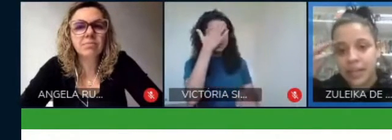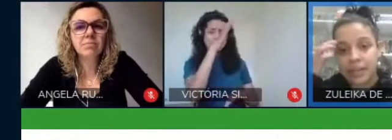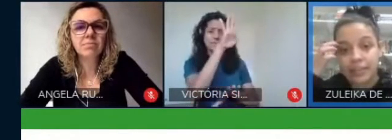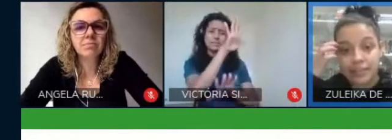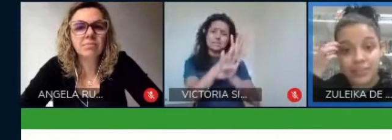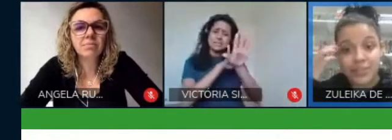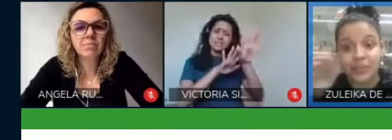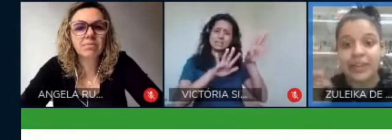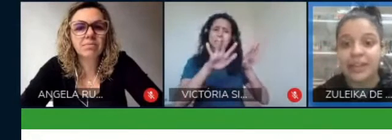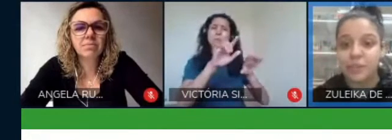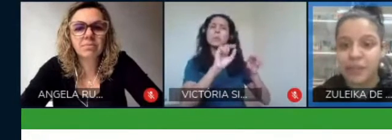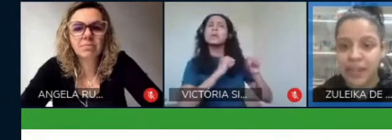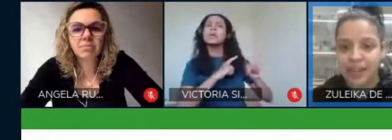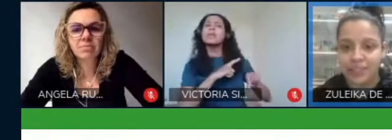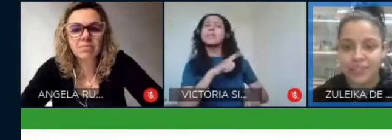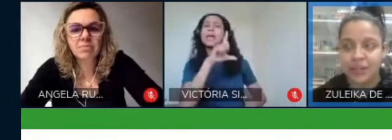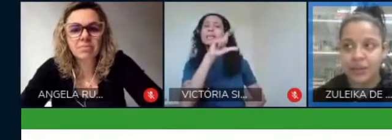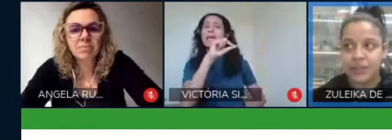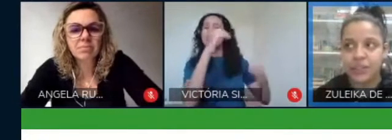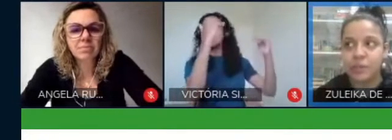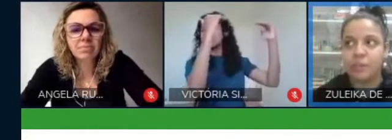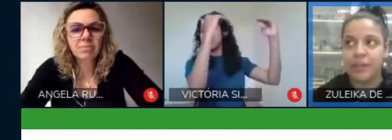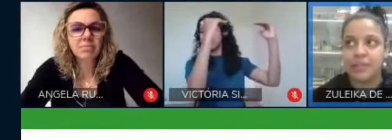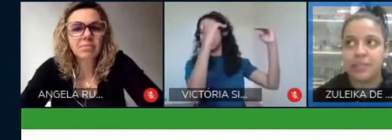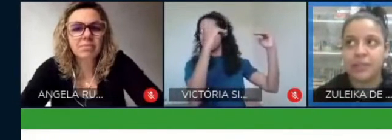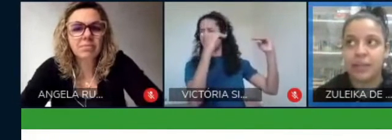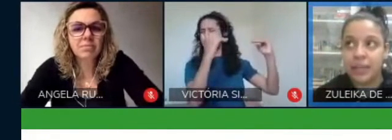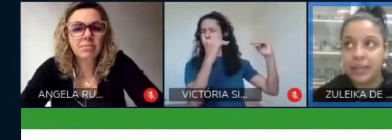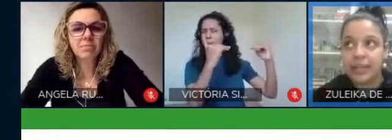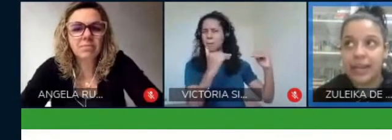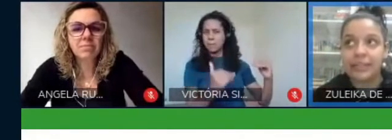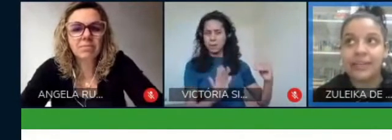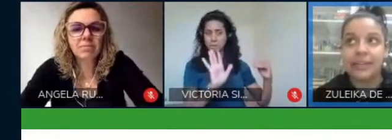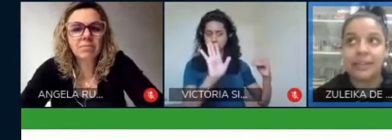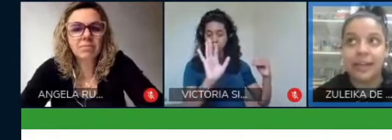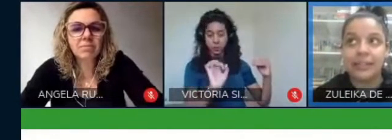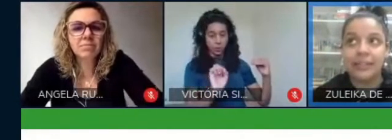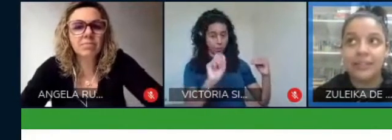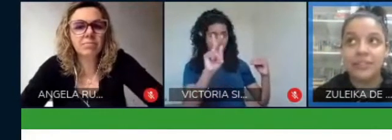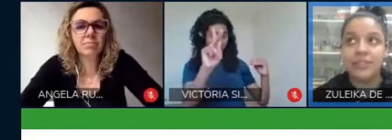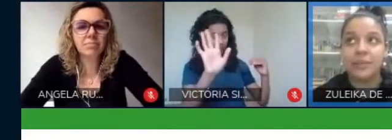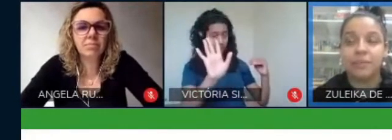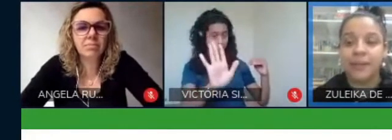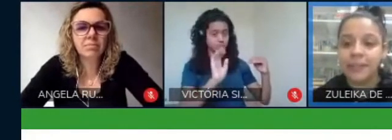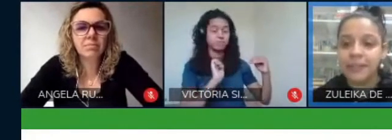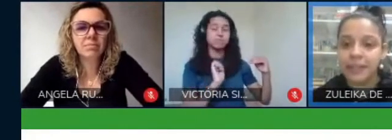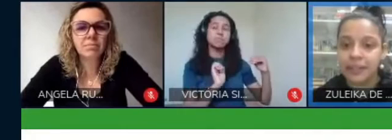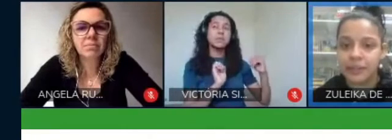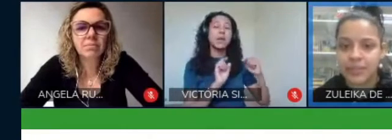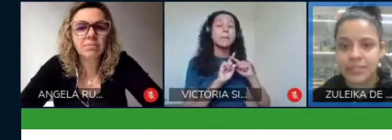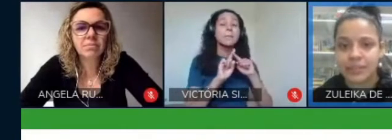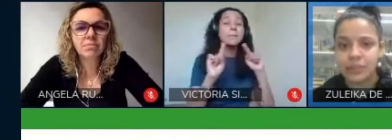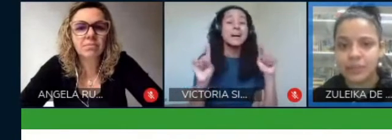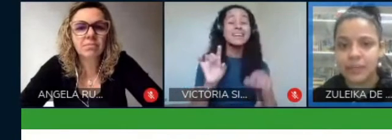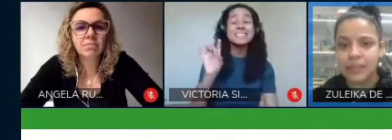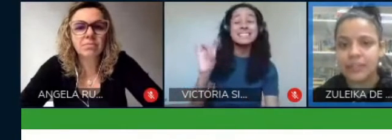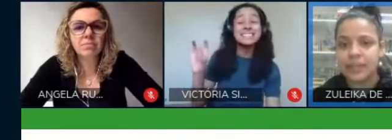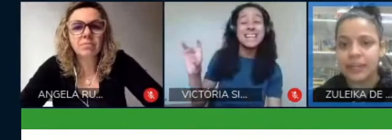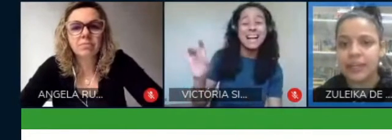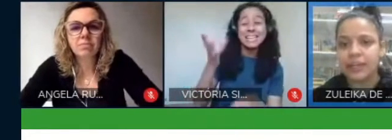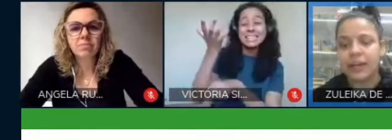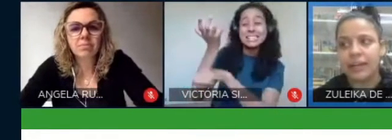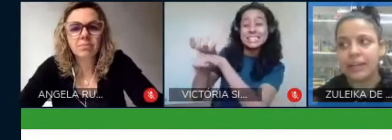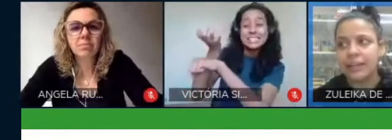cada um deles. Isso são 10 PDFs. Agora a gente pensa, cada disciplina da